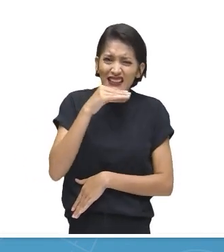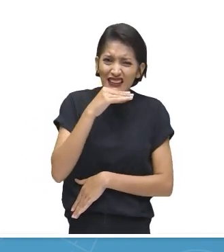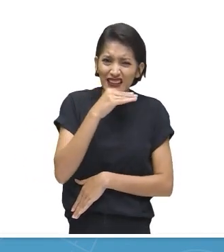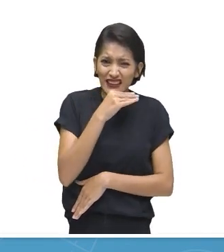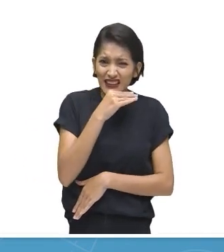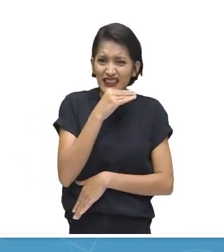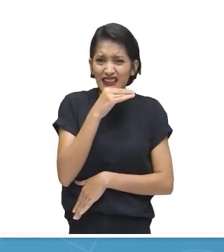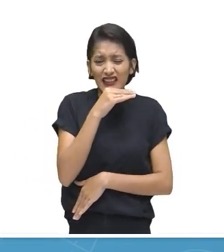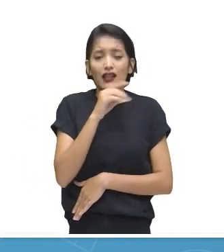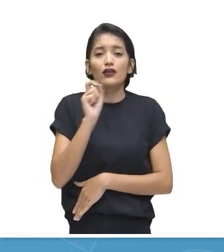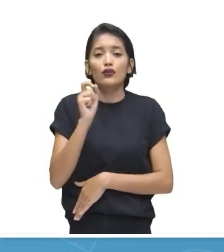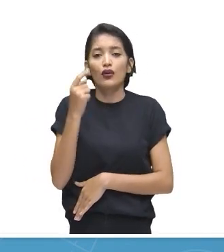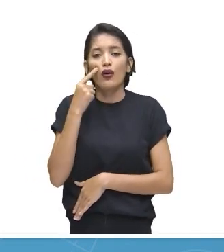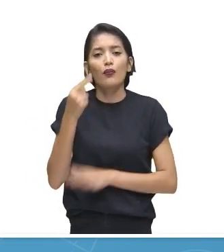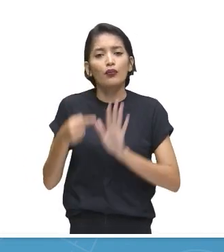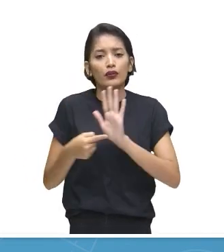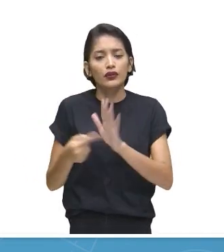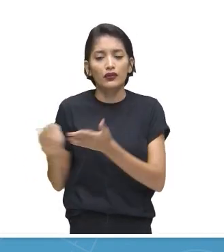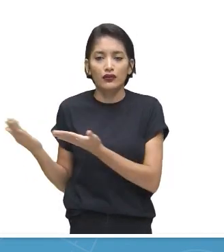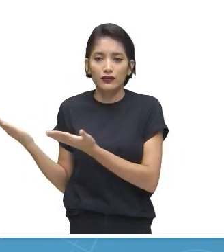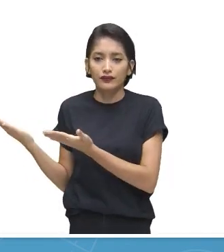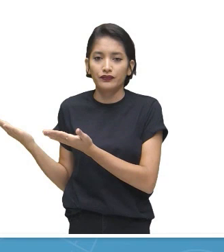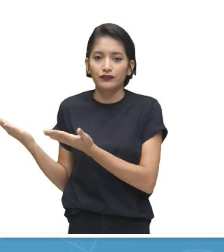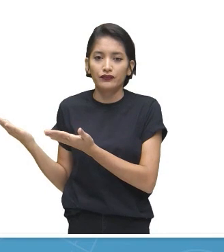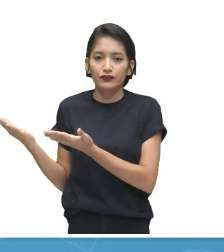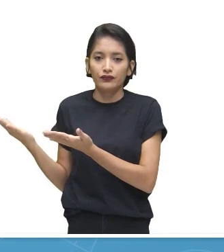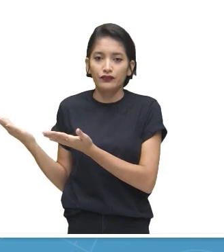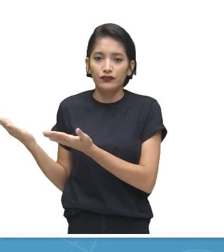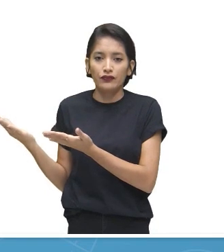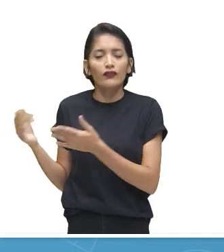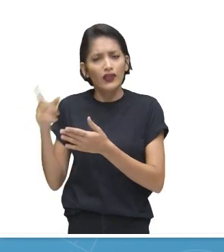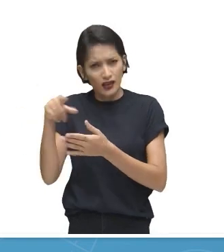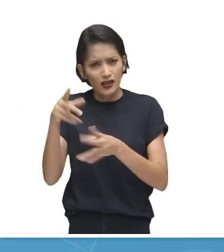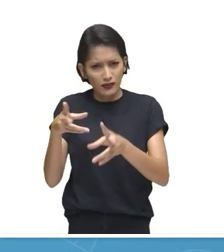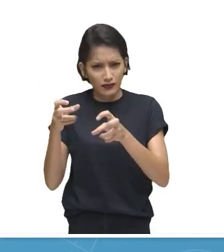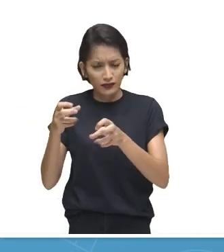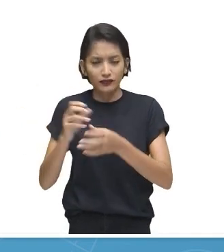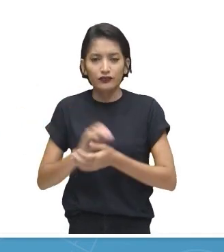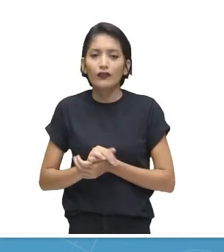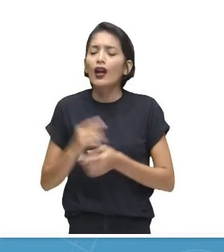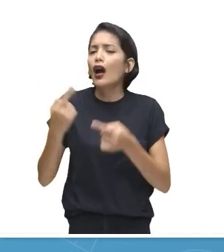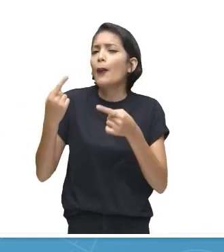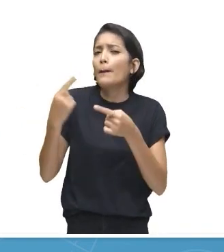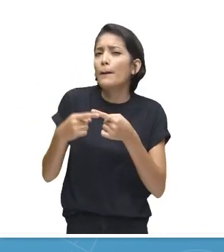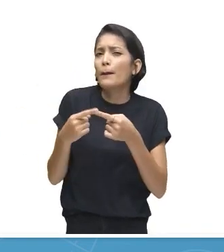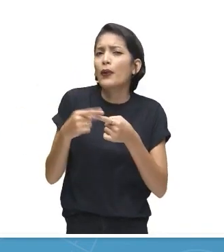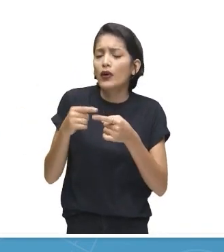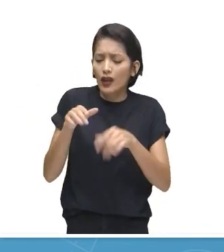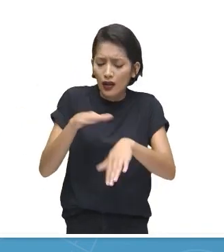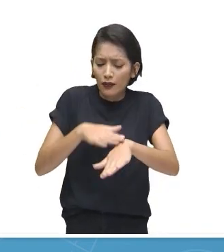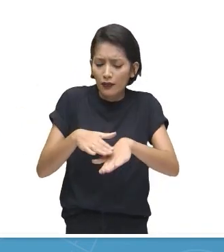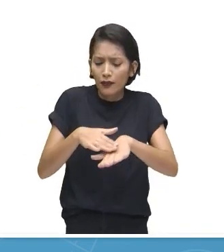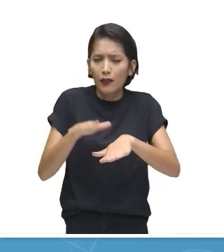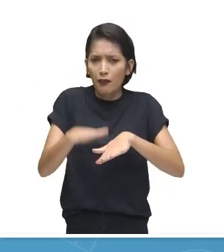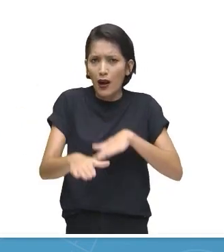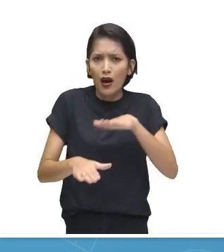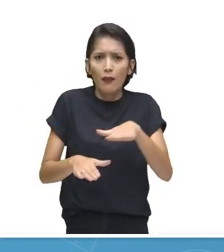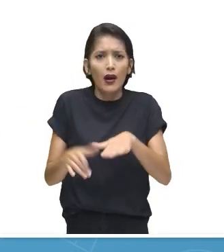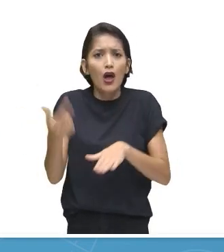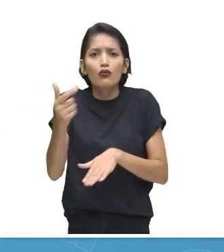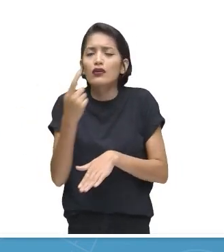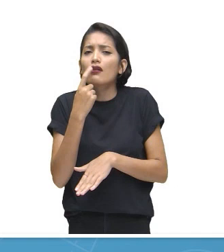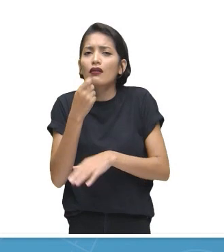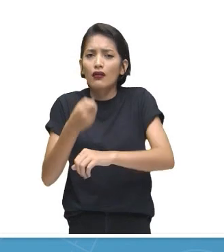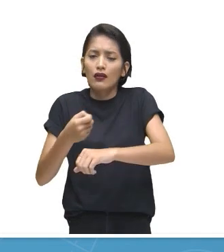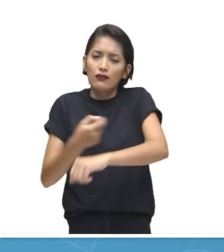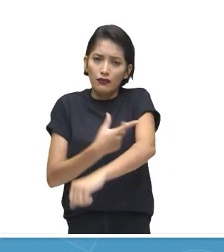uma queimadura. O pé da irmã de Júnior ficou assim, como vocês estão vendo na imagem. Por que no pé da irmã de Júnior não saiu sangue?